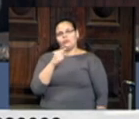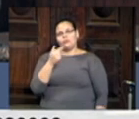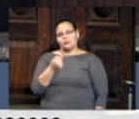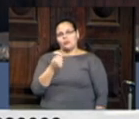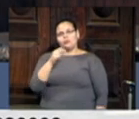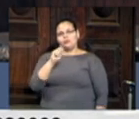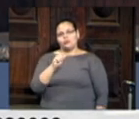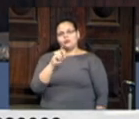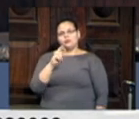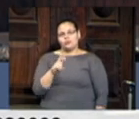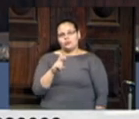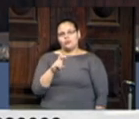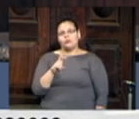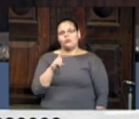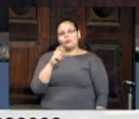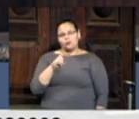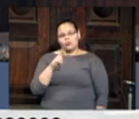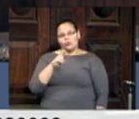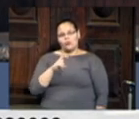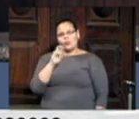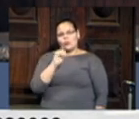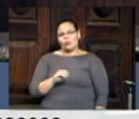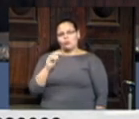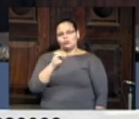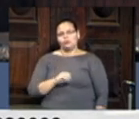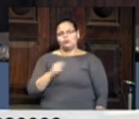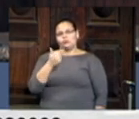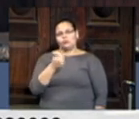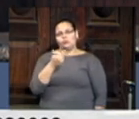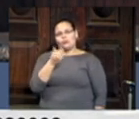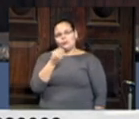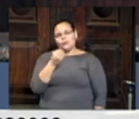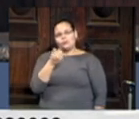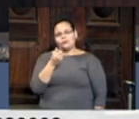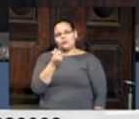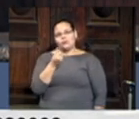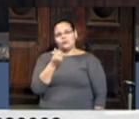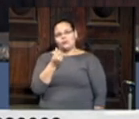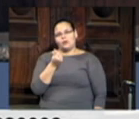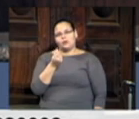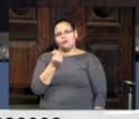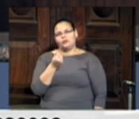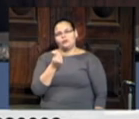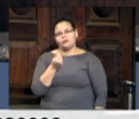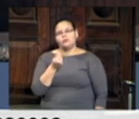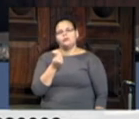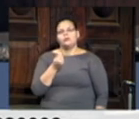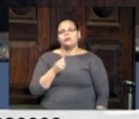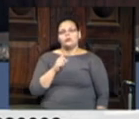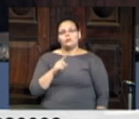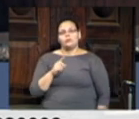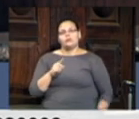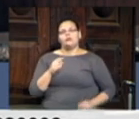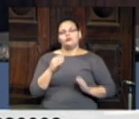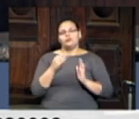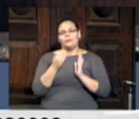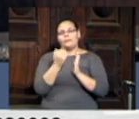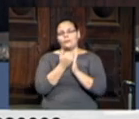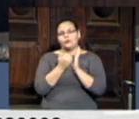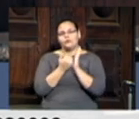45785, de 5 de outubro de 2016, que dispõe sobre as